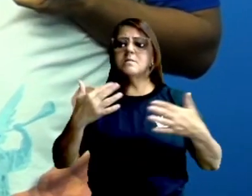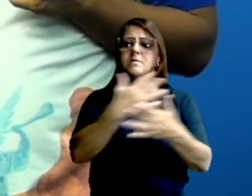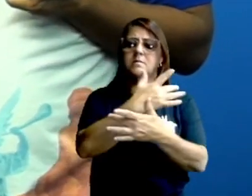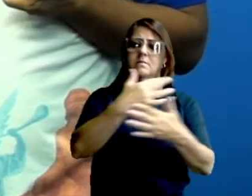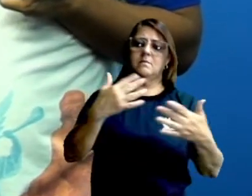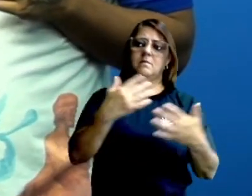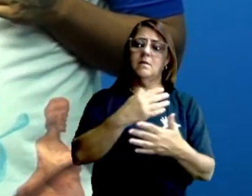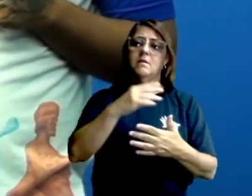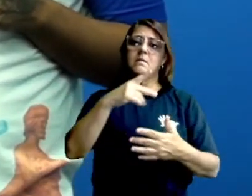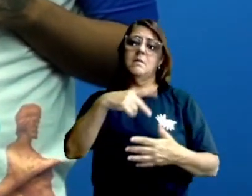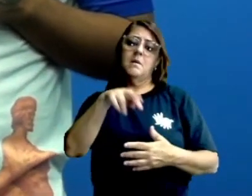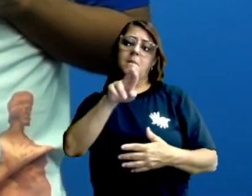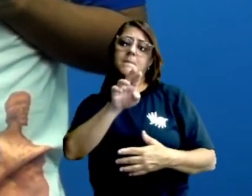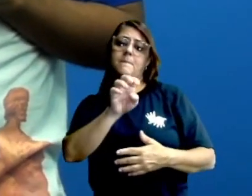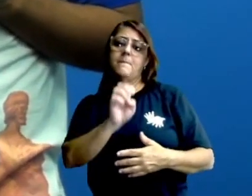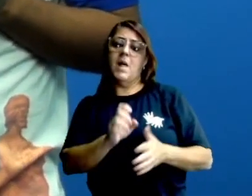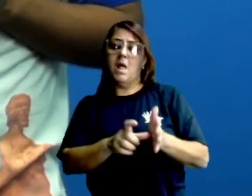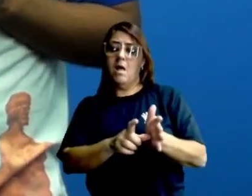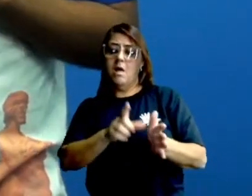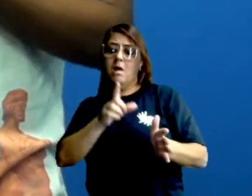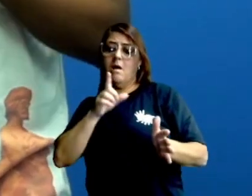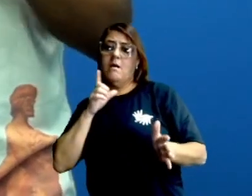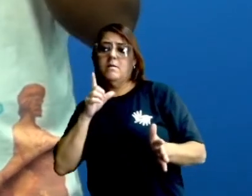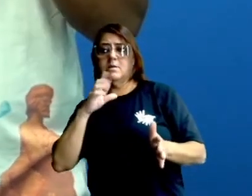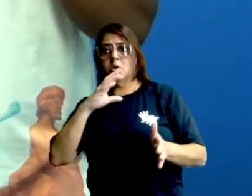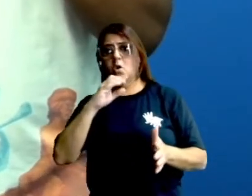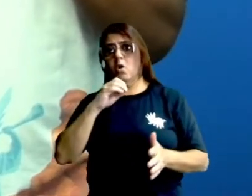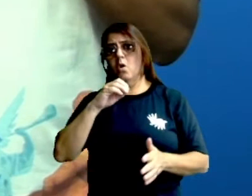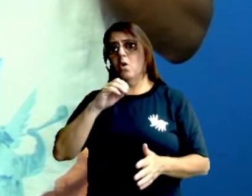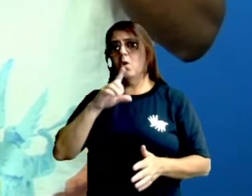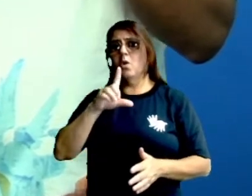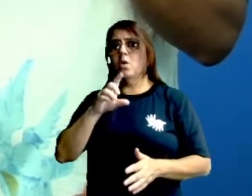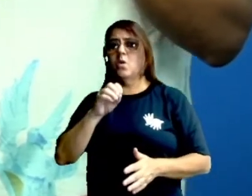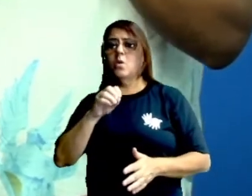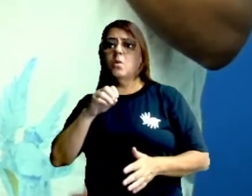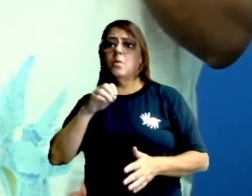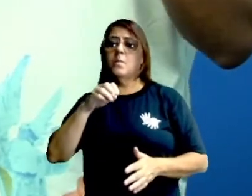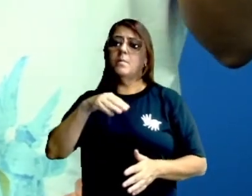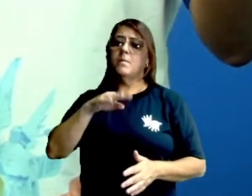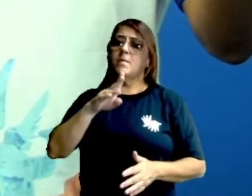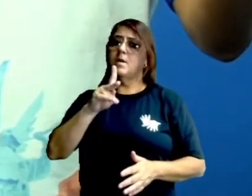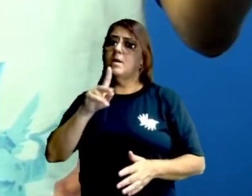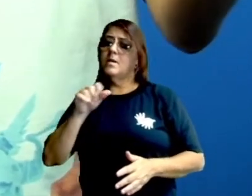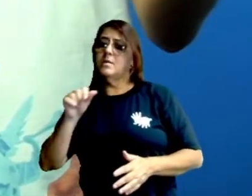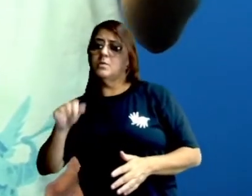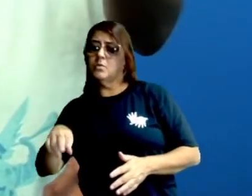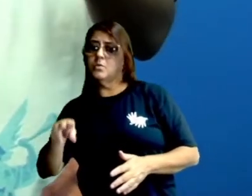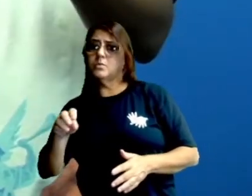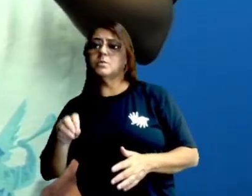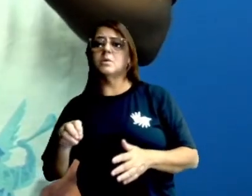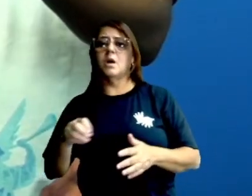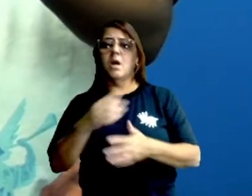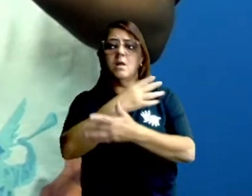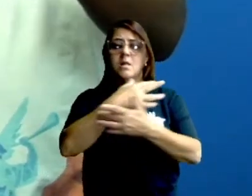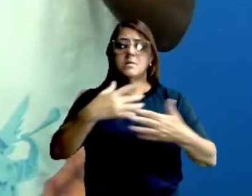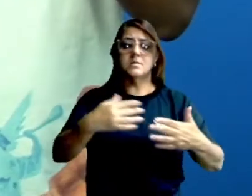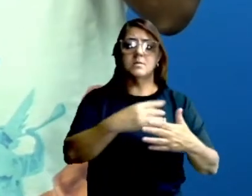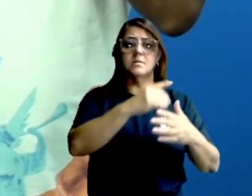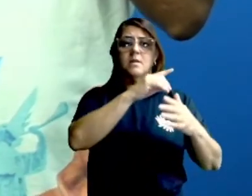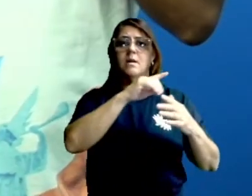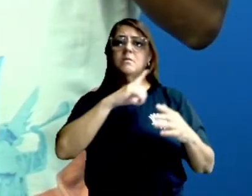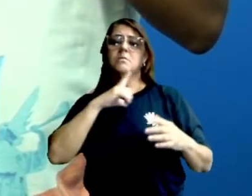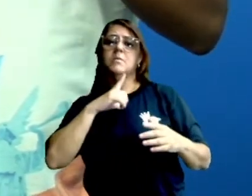cidades pré-colombianas, elas já foram se desenvolvendo. E a maior parte delas se desenvolvia em torno de centros